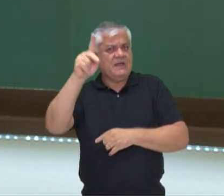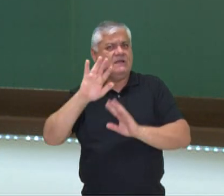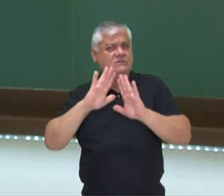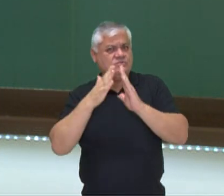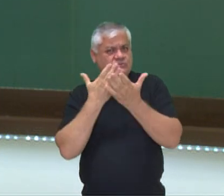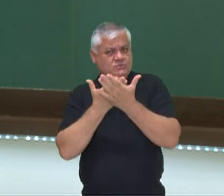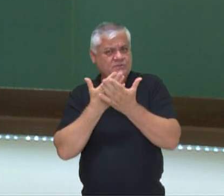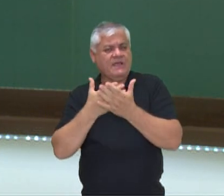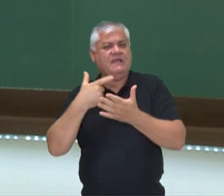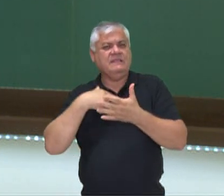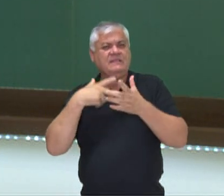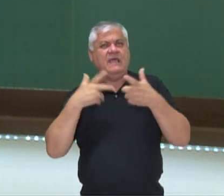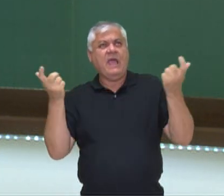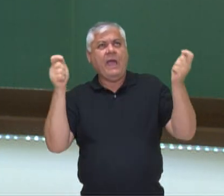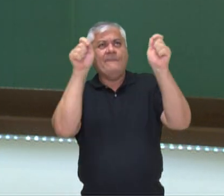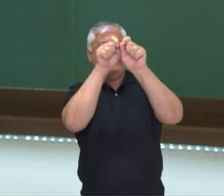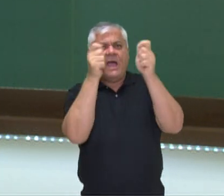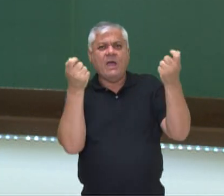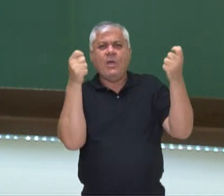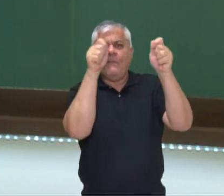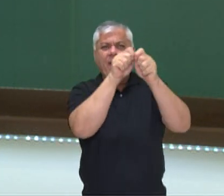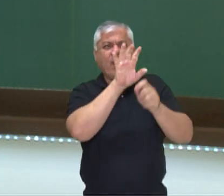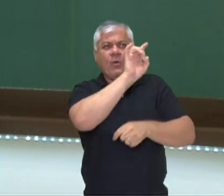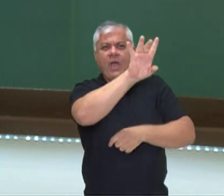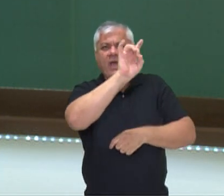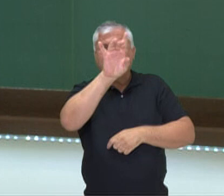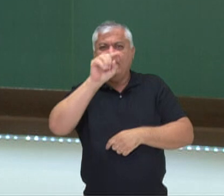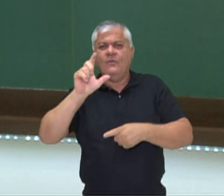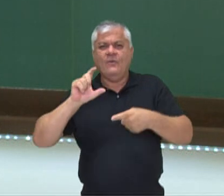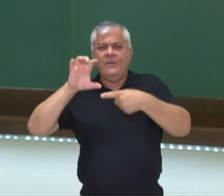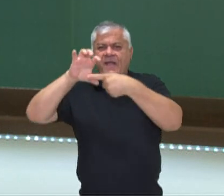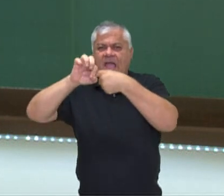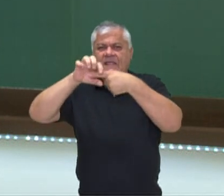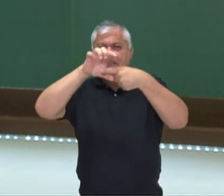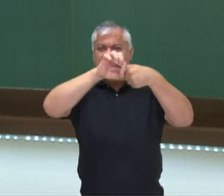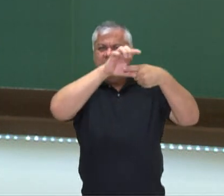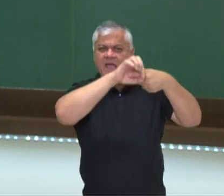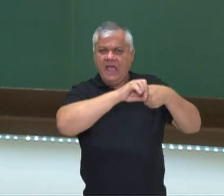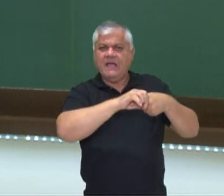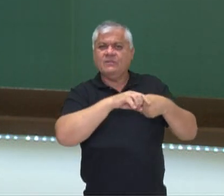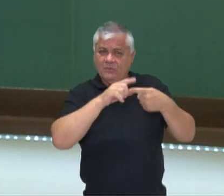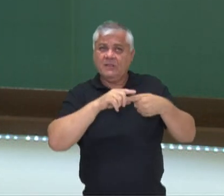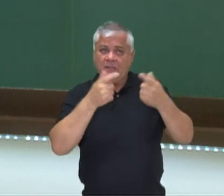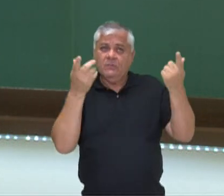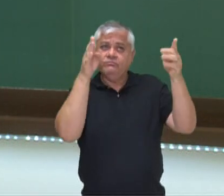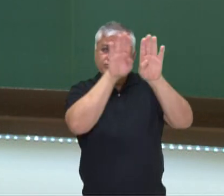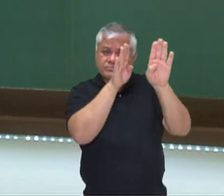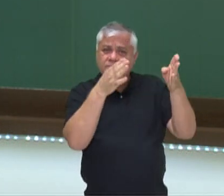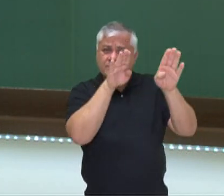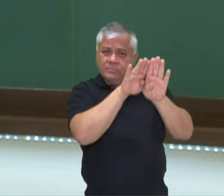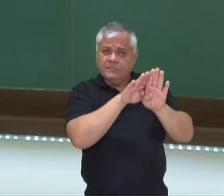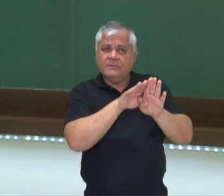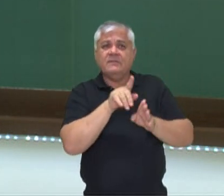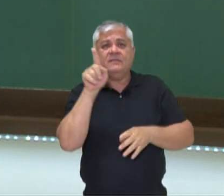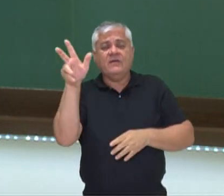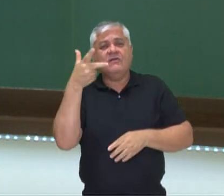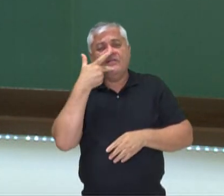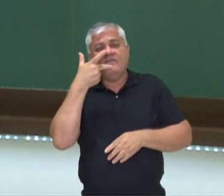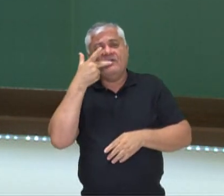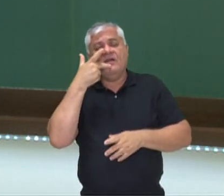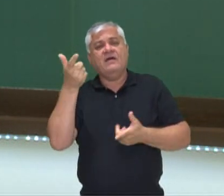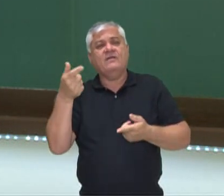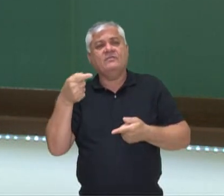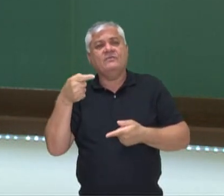eles têm os armários, que eles têm os cadeados, que eles têm os fechos? Então, aqui a gente vai